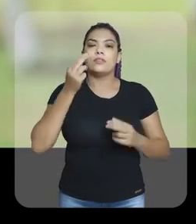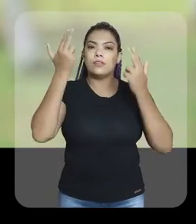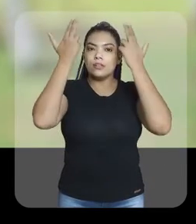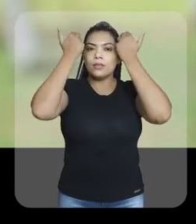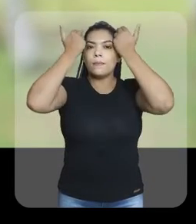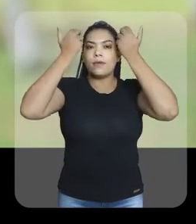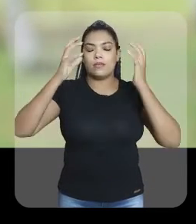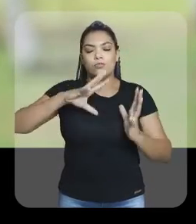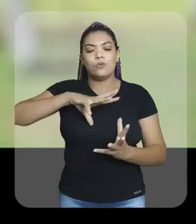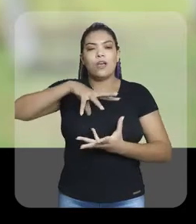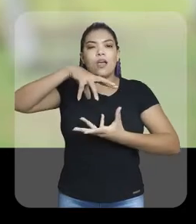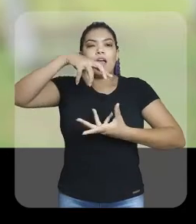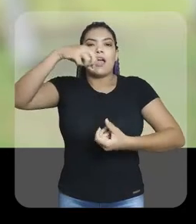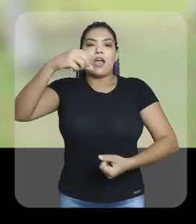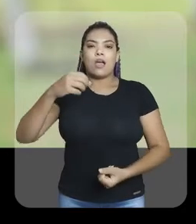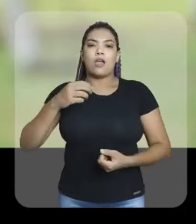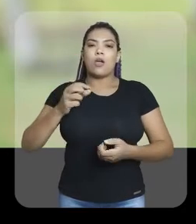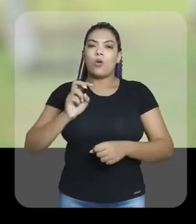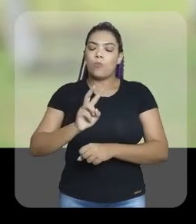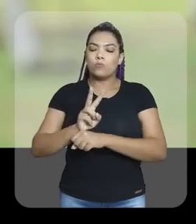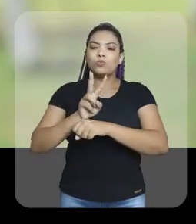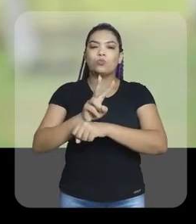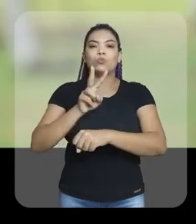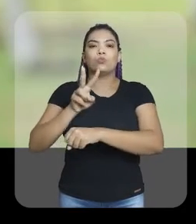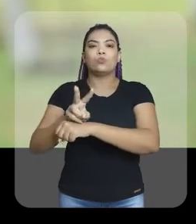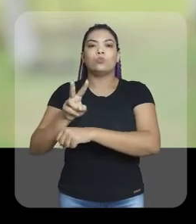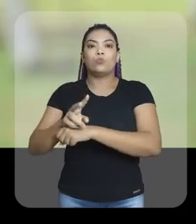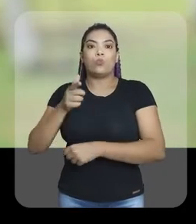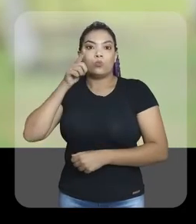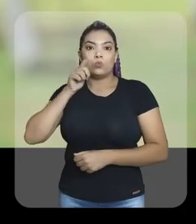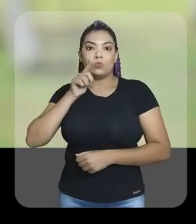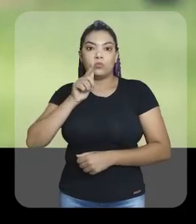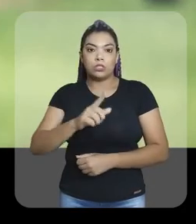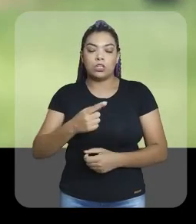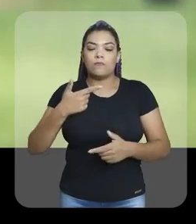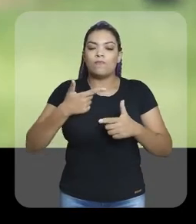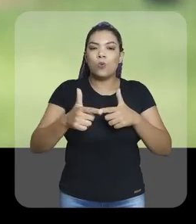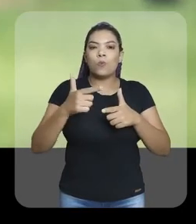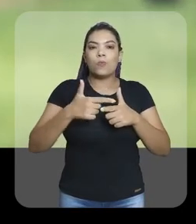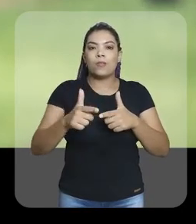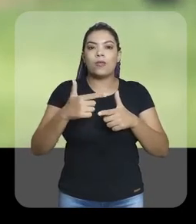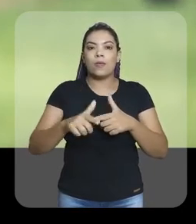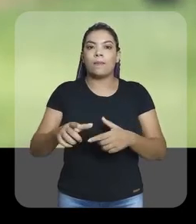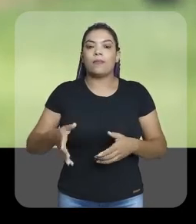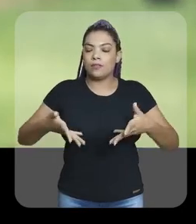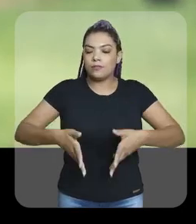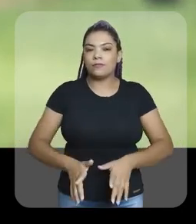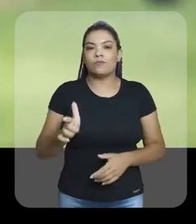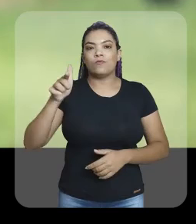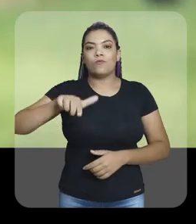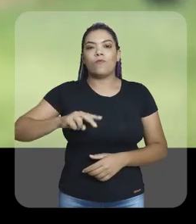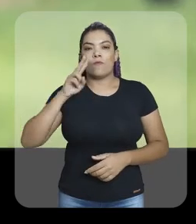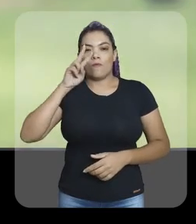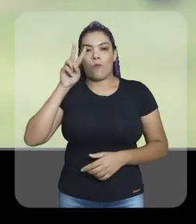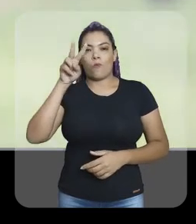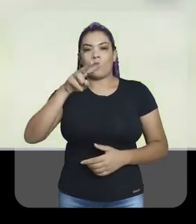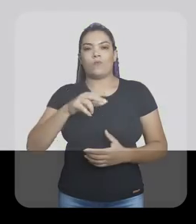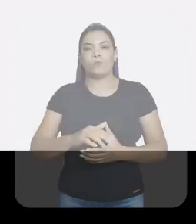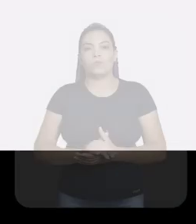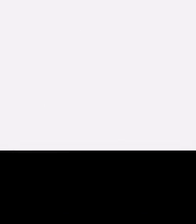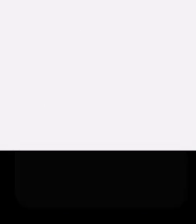Páscoa. Com a alma generosa, vamos superar mais esse desafio e renascer mais fortes.